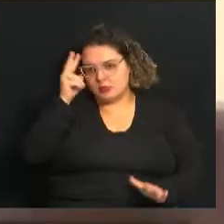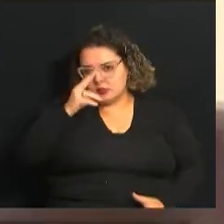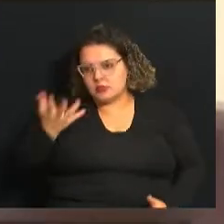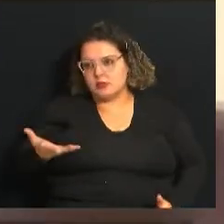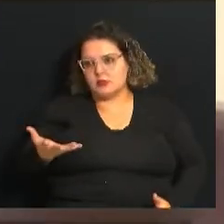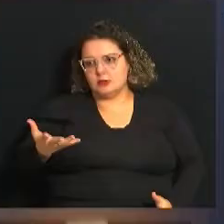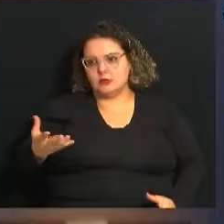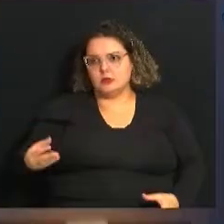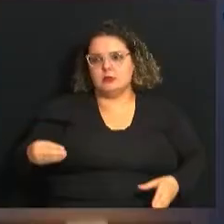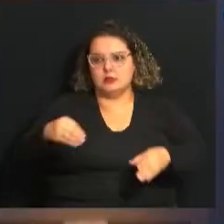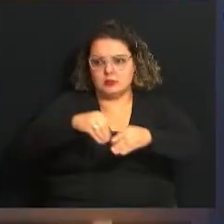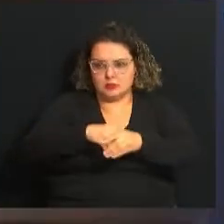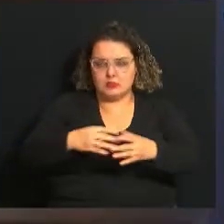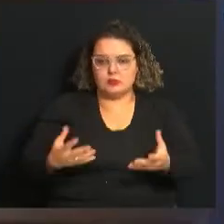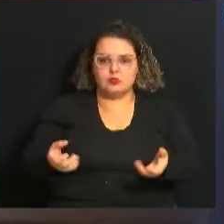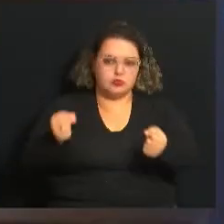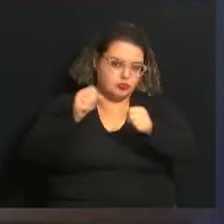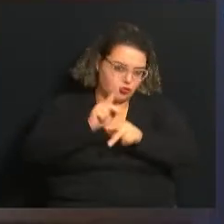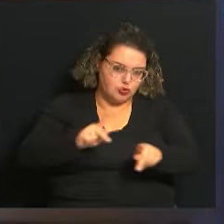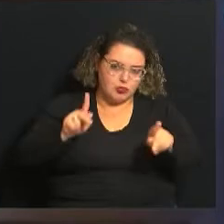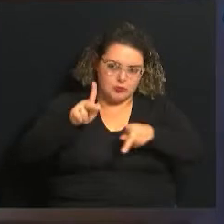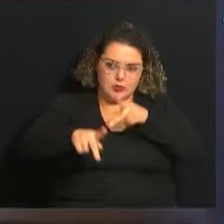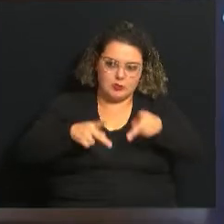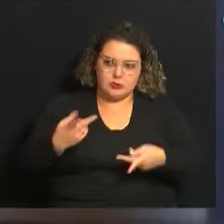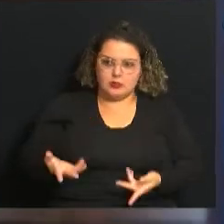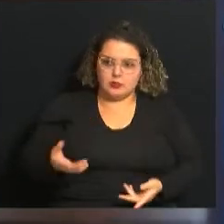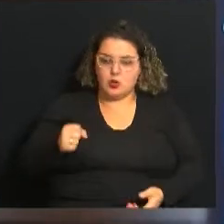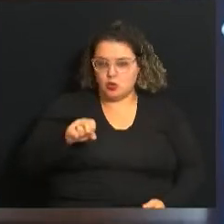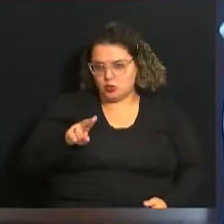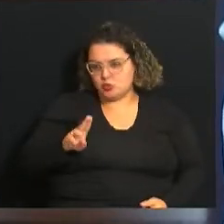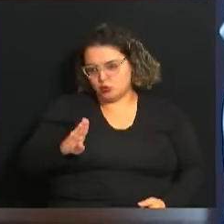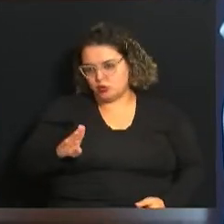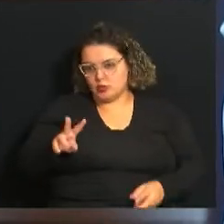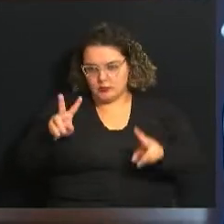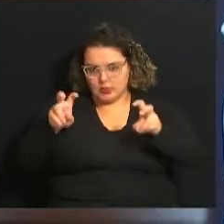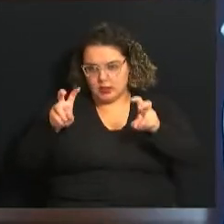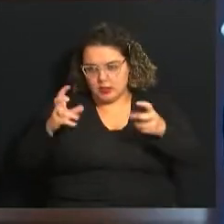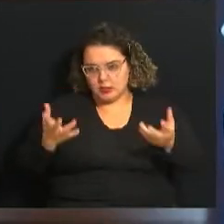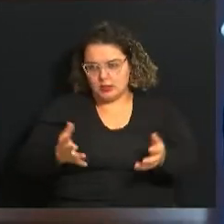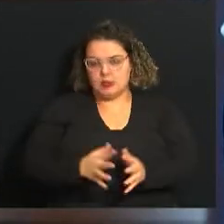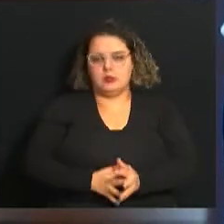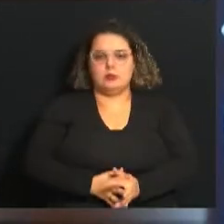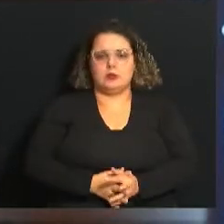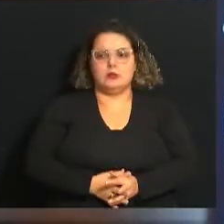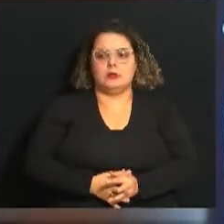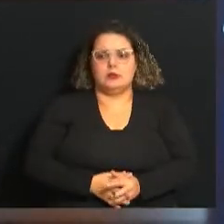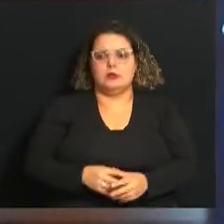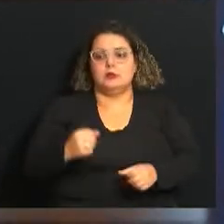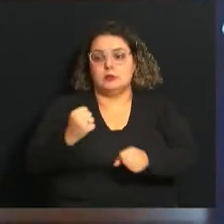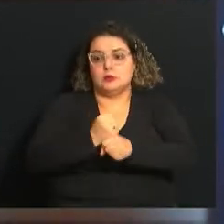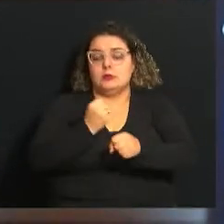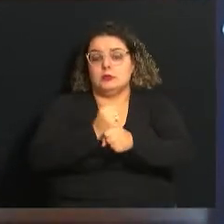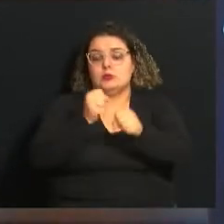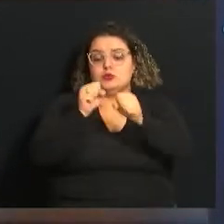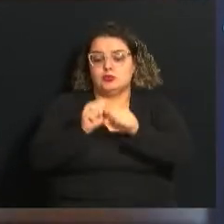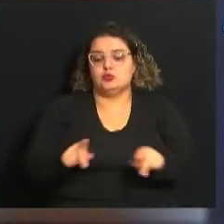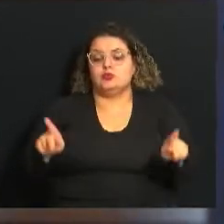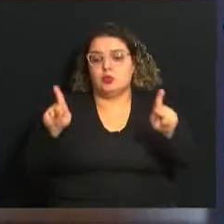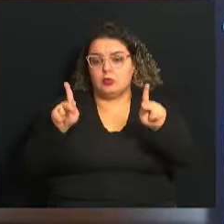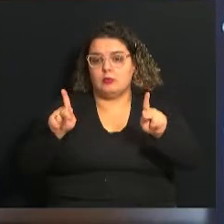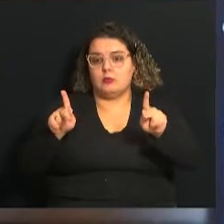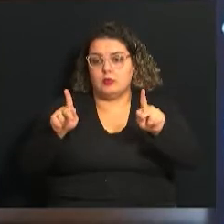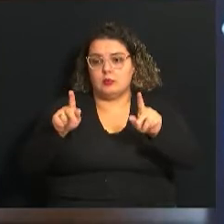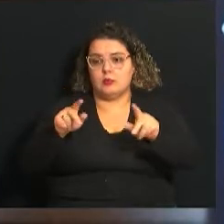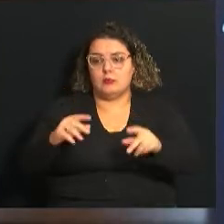no shopping popular. Esse subtema, vamos dizer assim, da construção lá do shopping popular, é